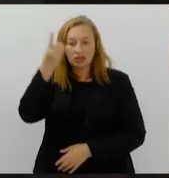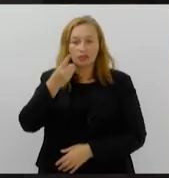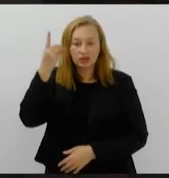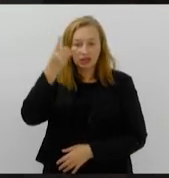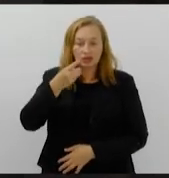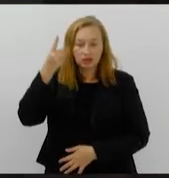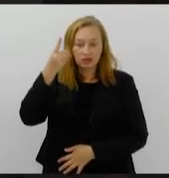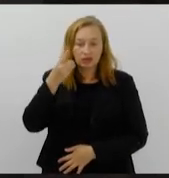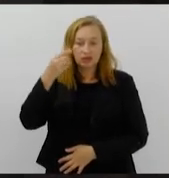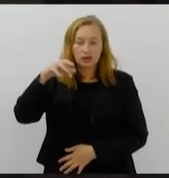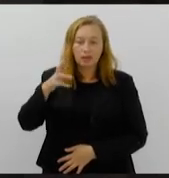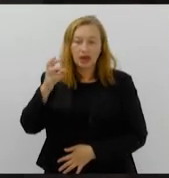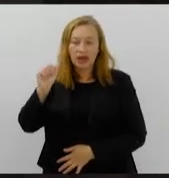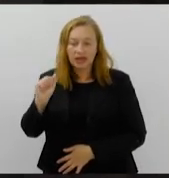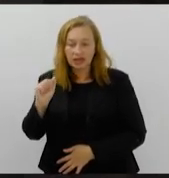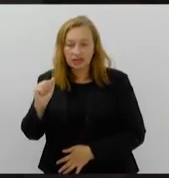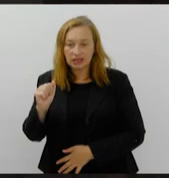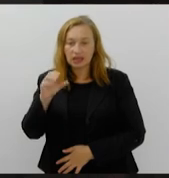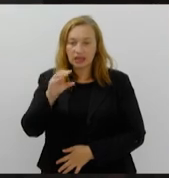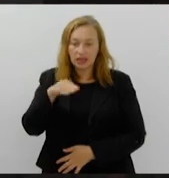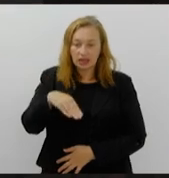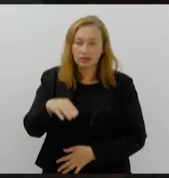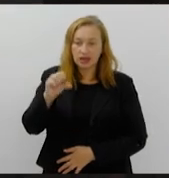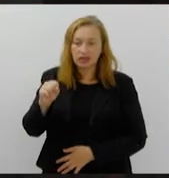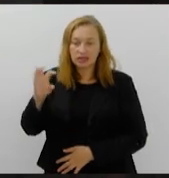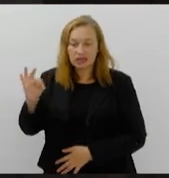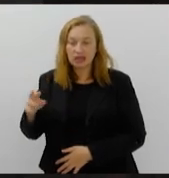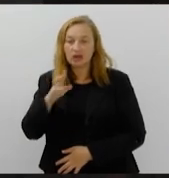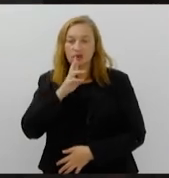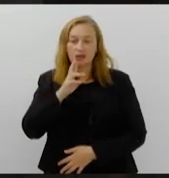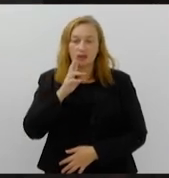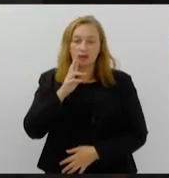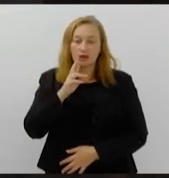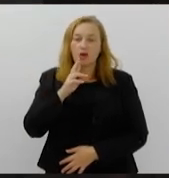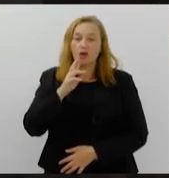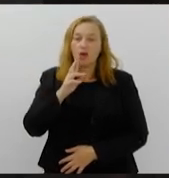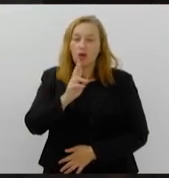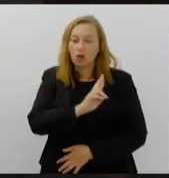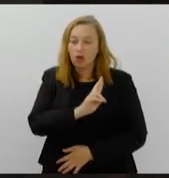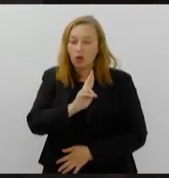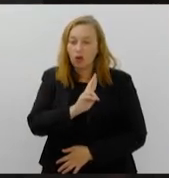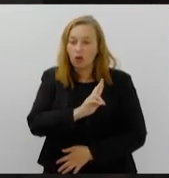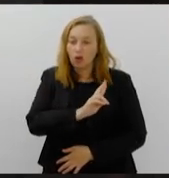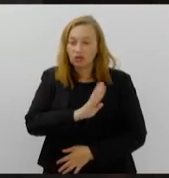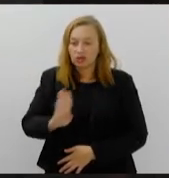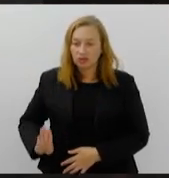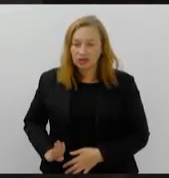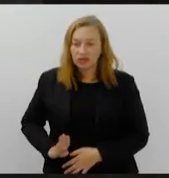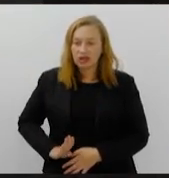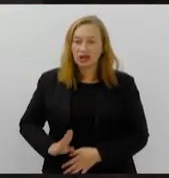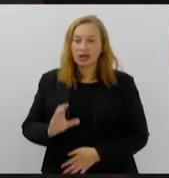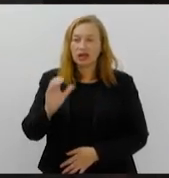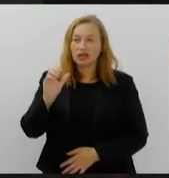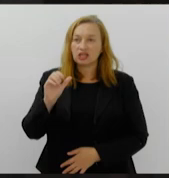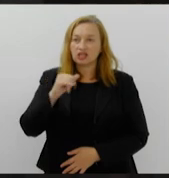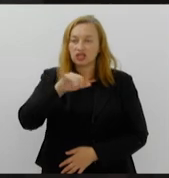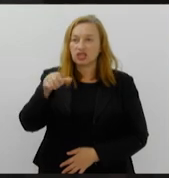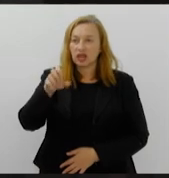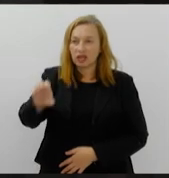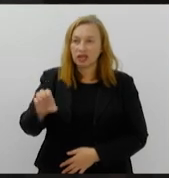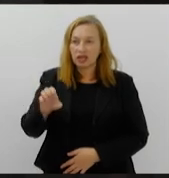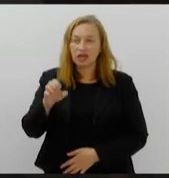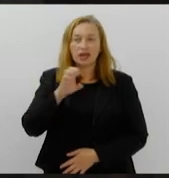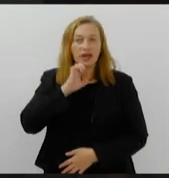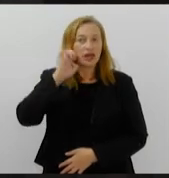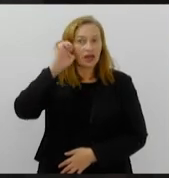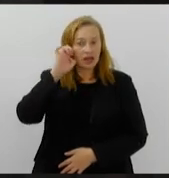dos deputados Marina do MST, Rodrigo Bacelar, Luiz Paulo, Carlos Mink, Jari Oliveira, Élica